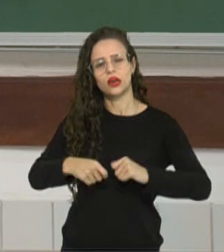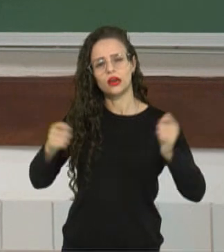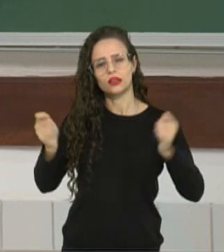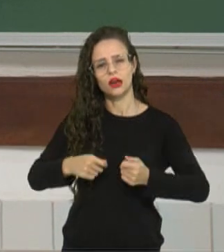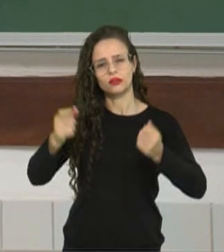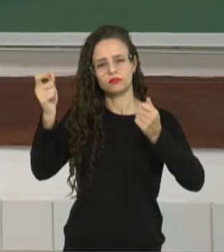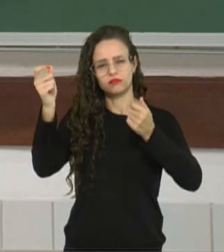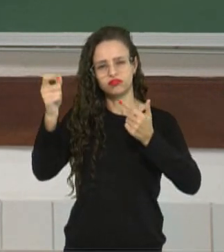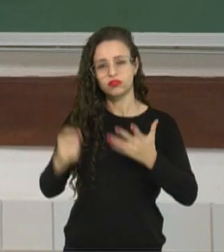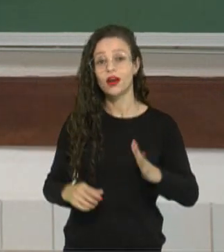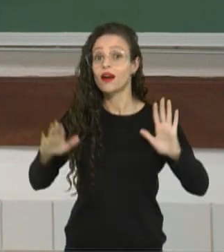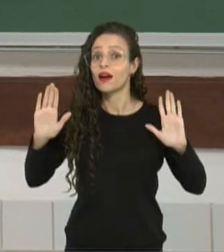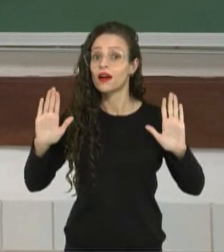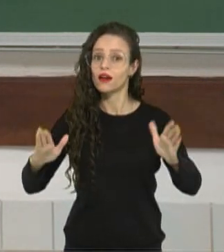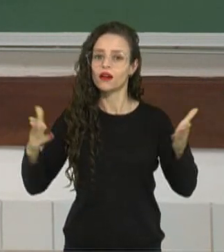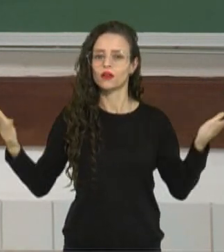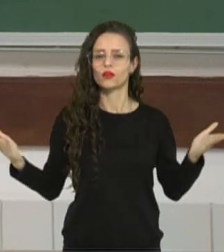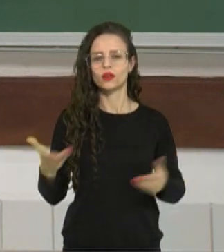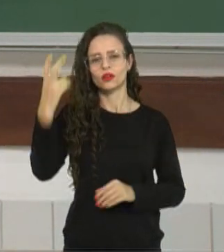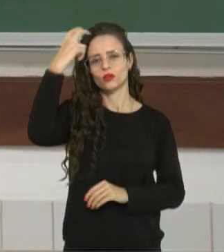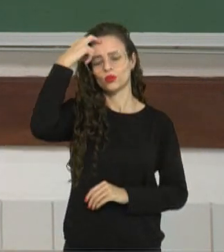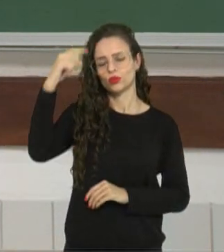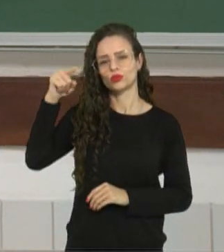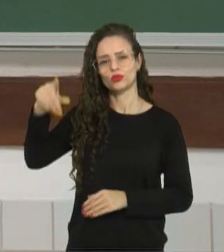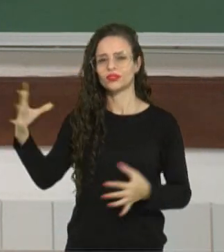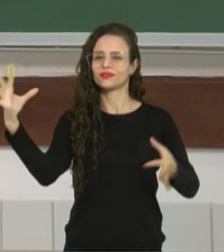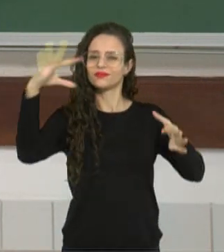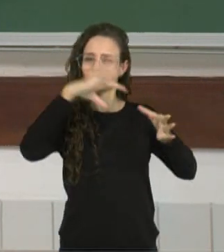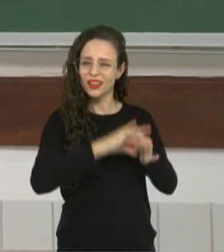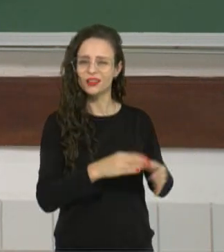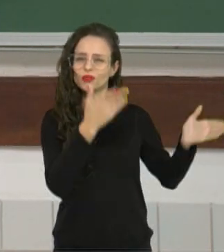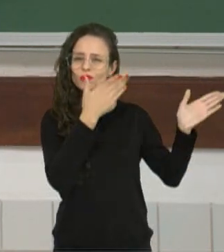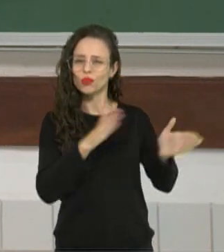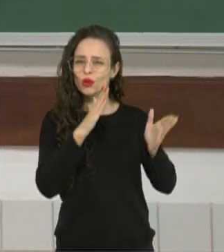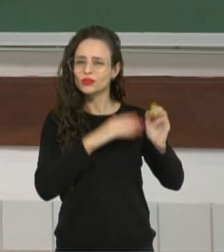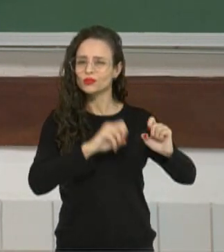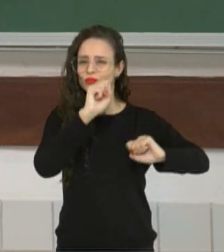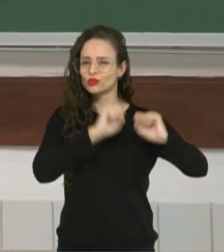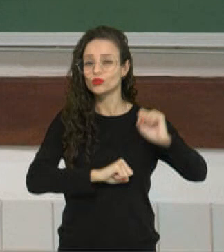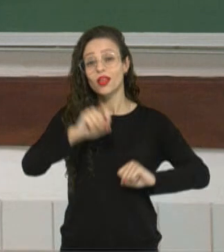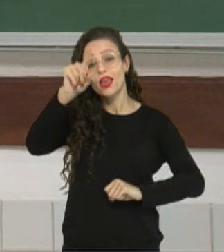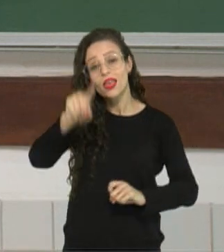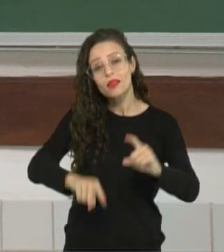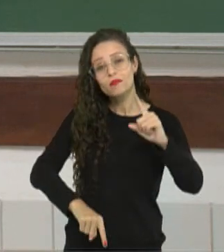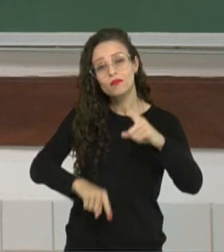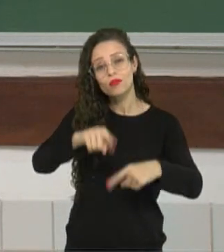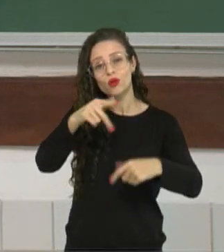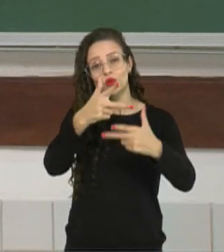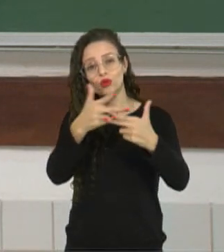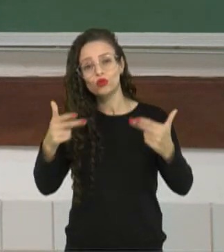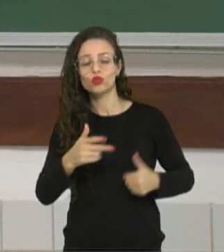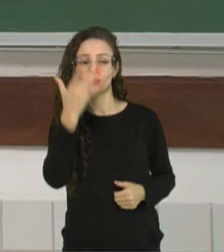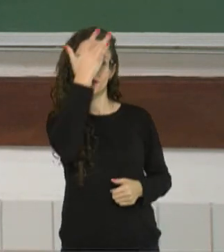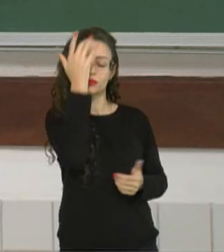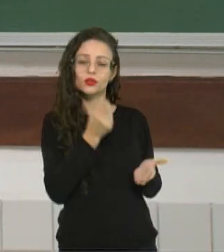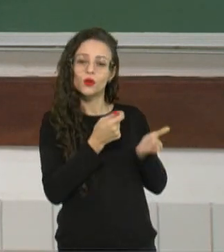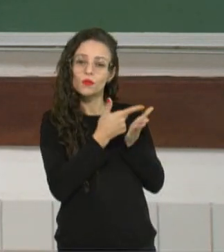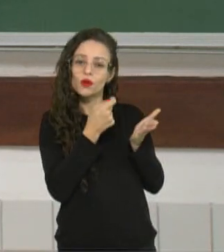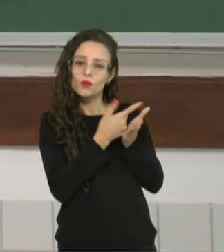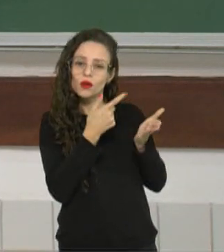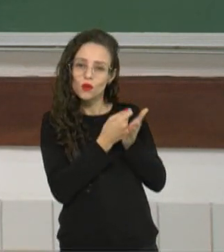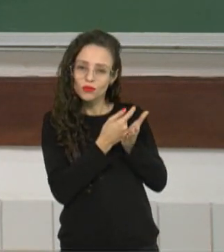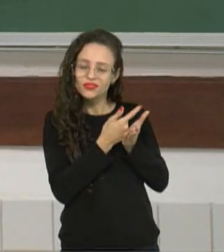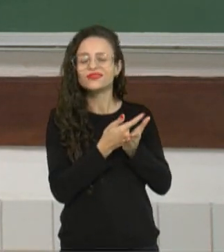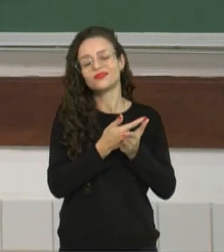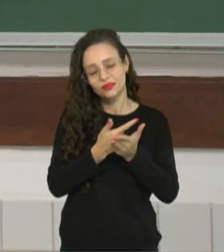melhor. Agora, a cultura ela está numa lógica de produção da indústria. Ela é um produto para ser consumido.